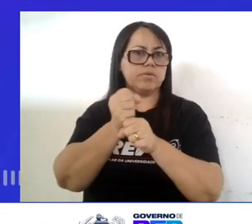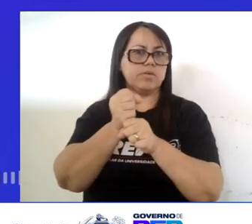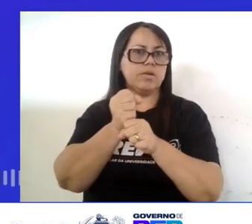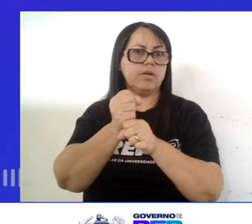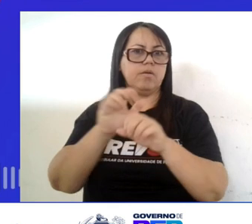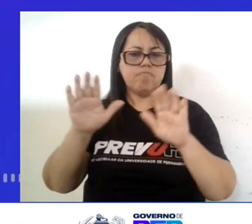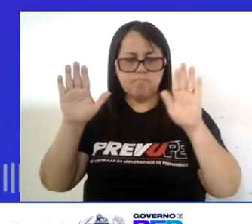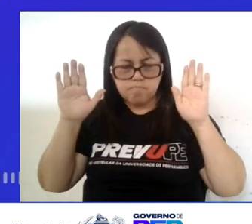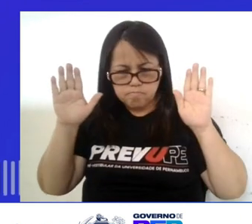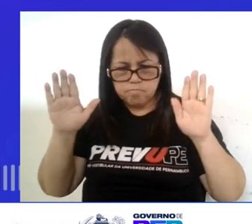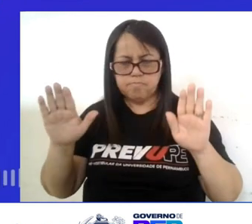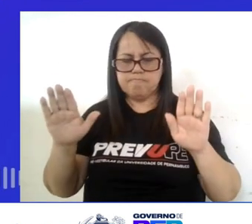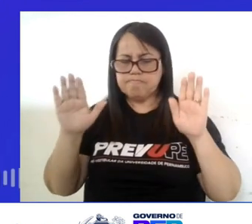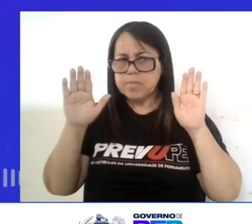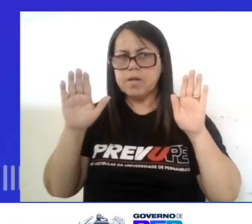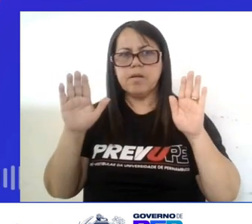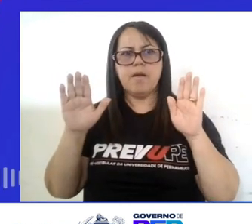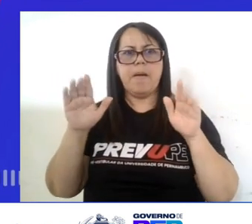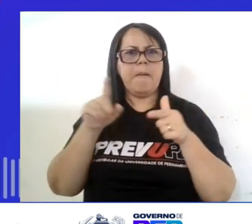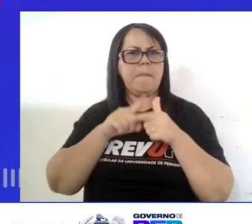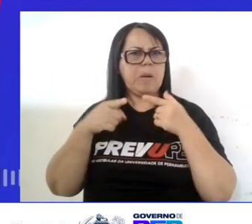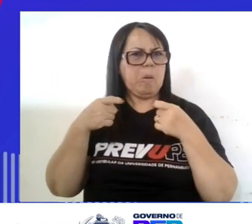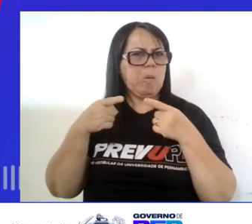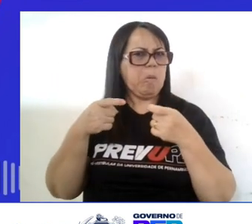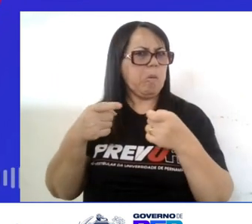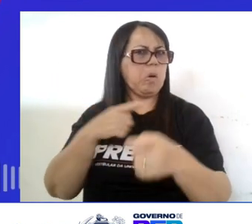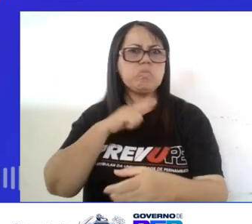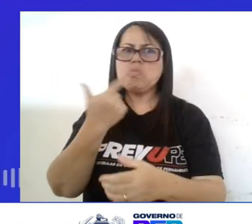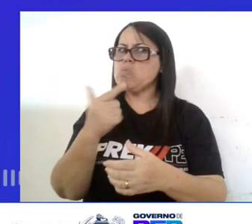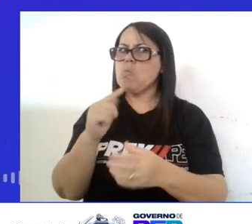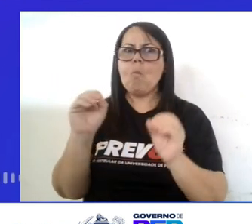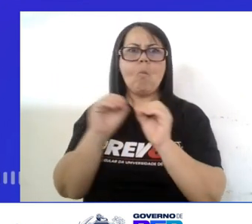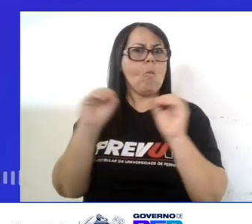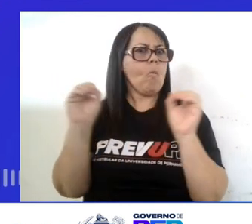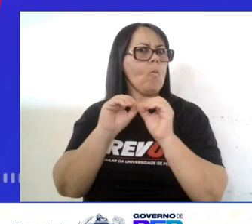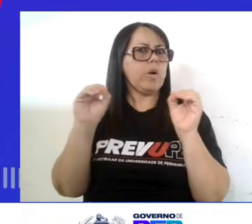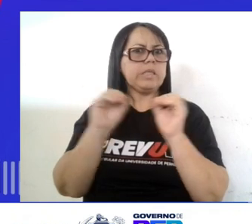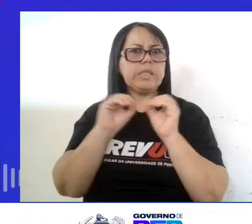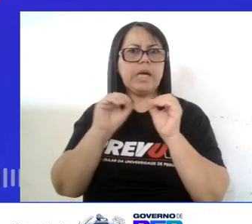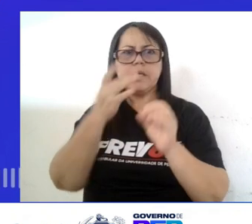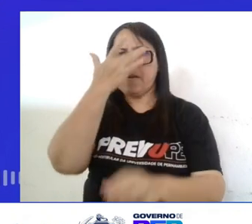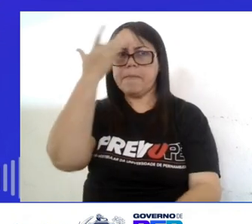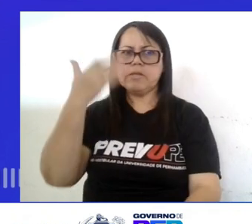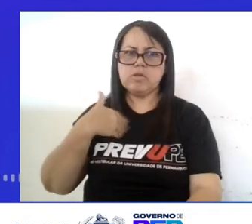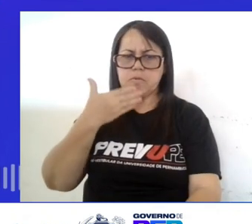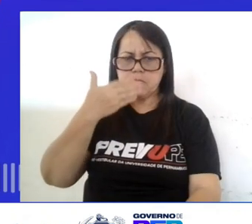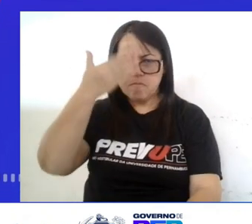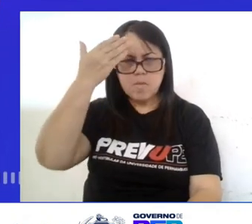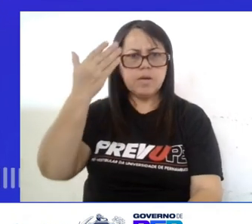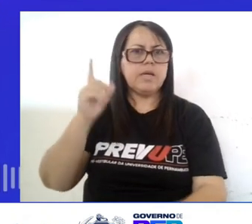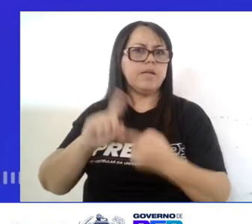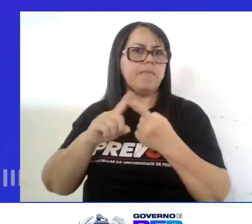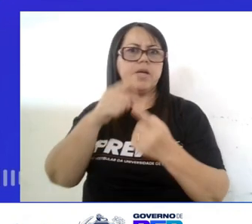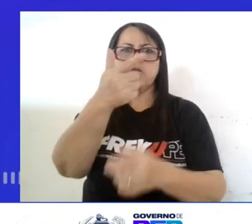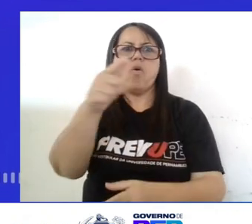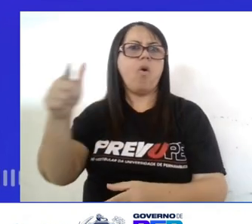registraram fatos notáveis sobre conflitos entre Muçulmano e praticante de outras religiões da Palestina